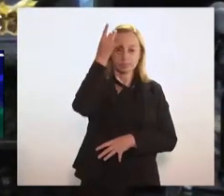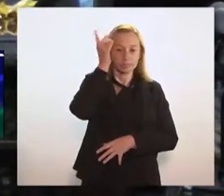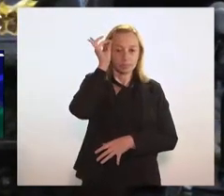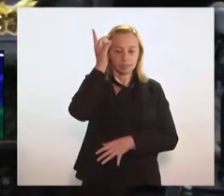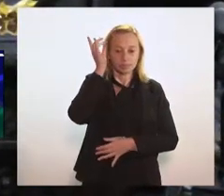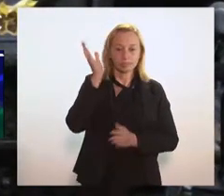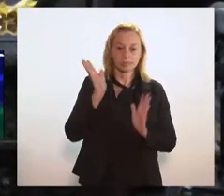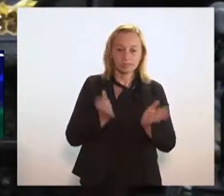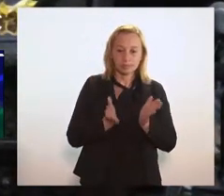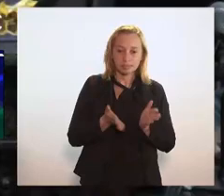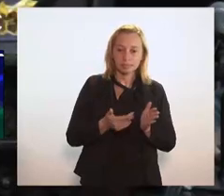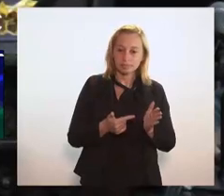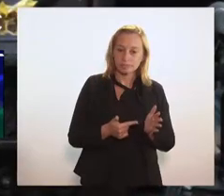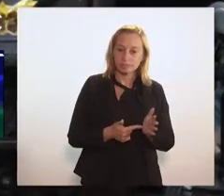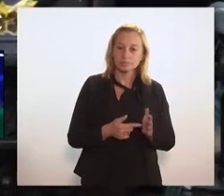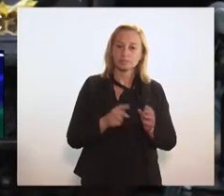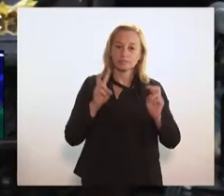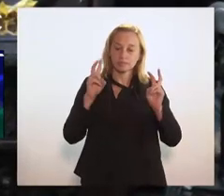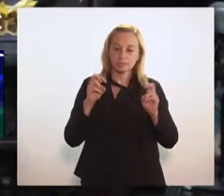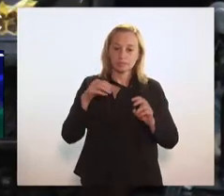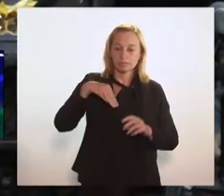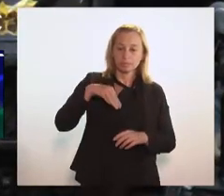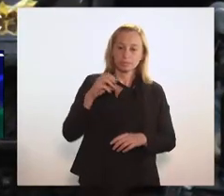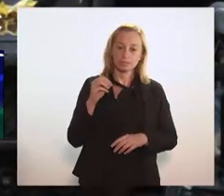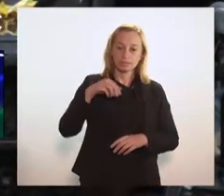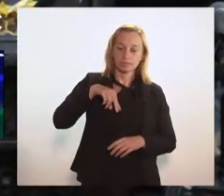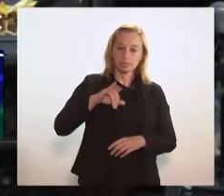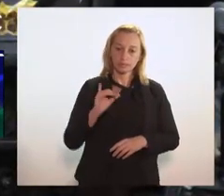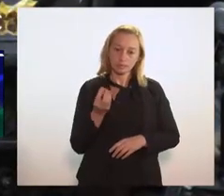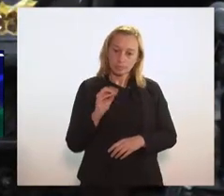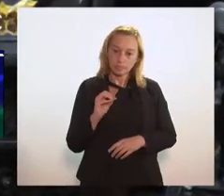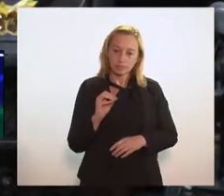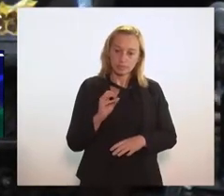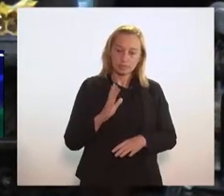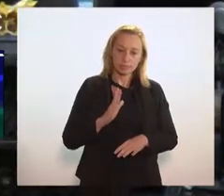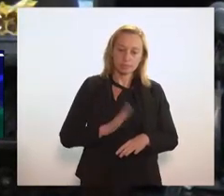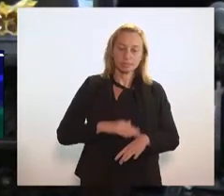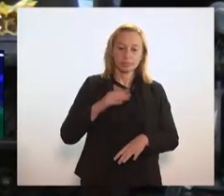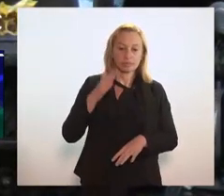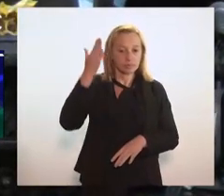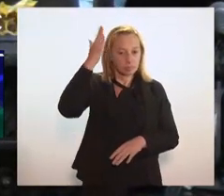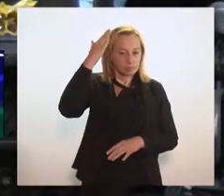é questão de moinho, aqui é mais é Paraná,